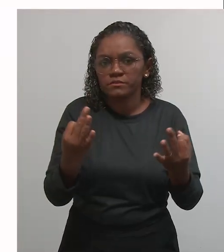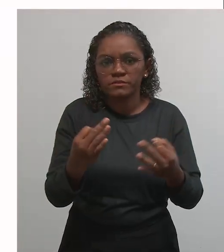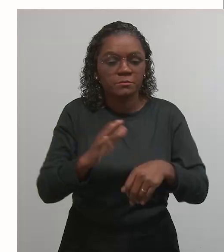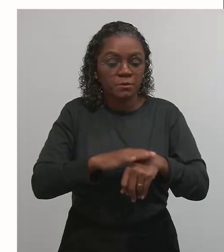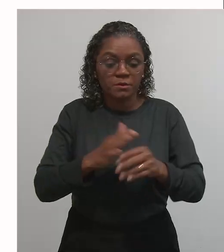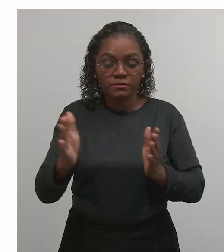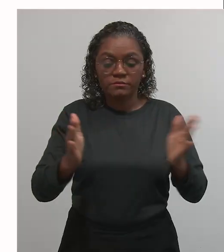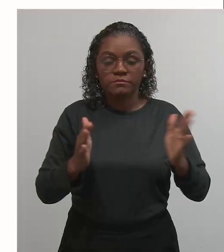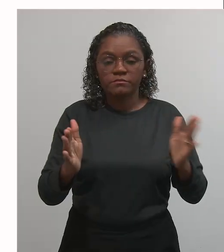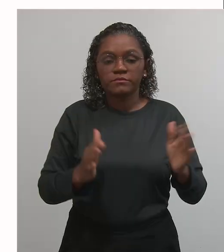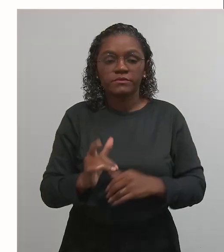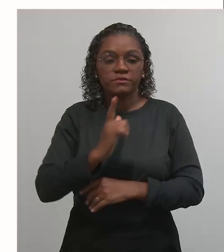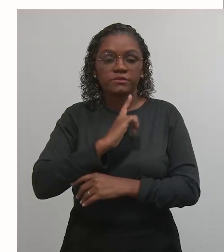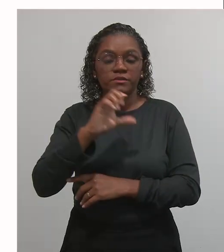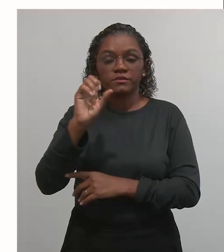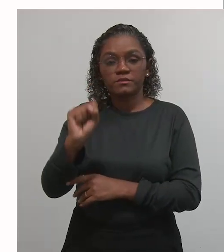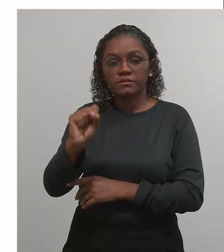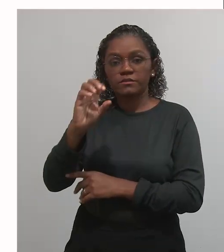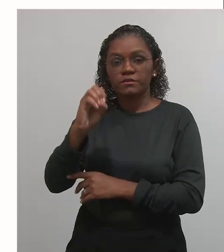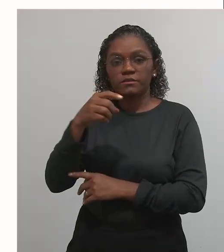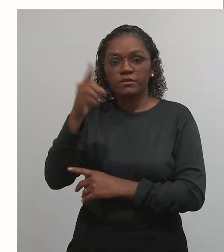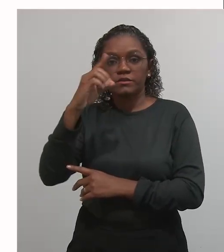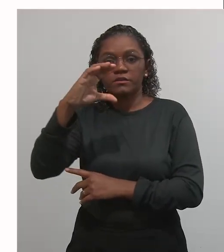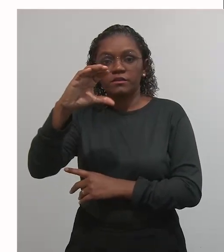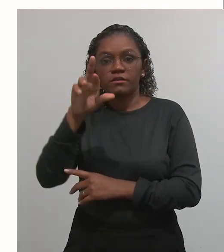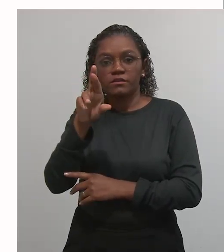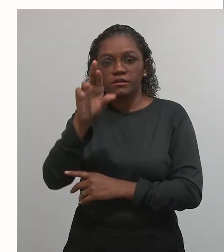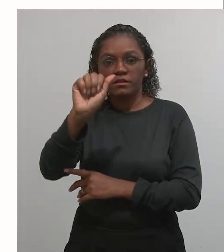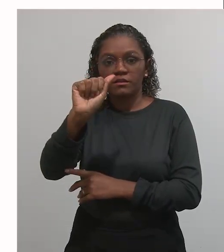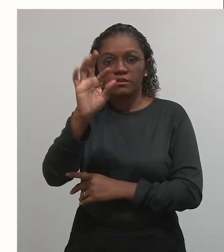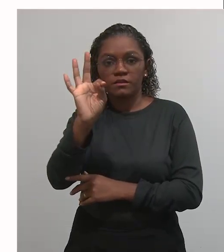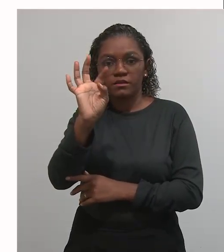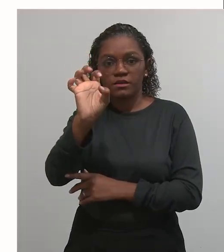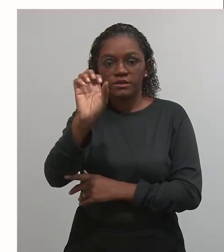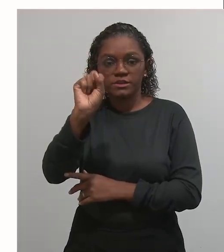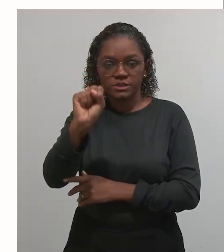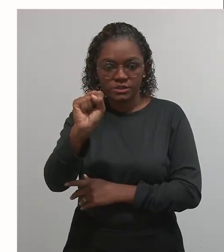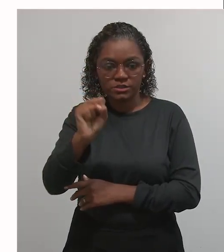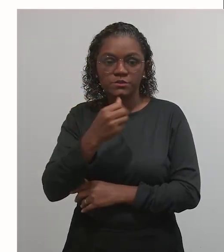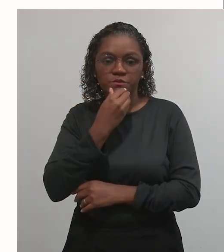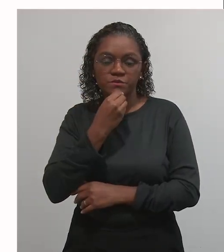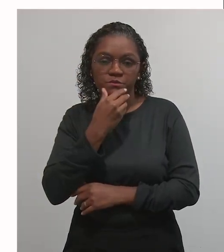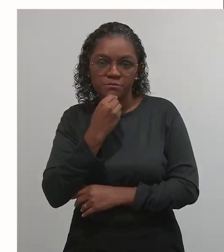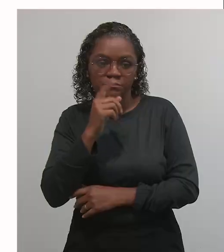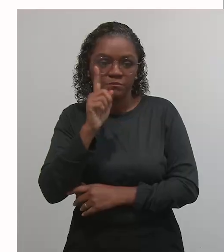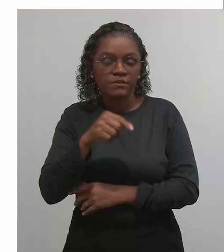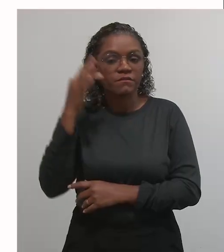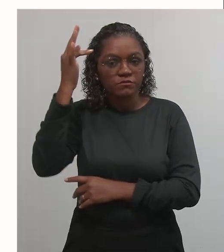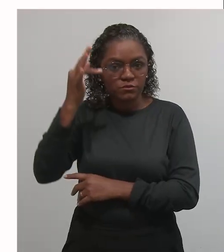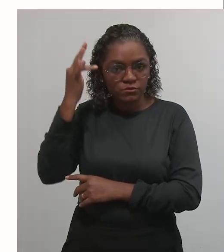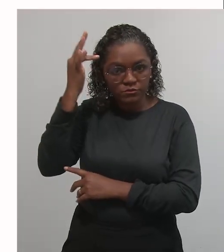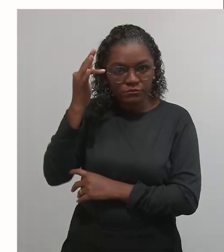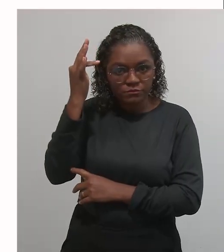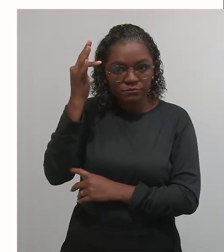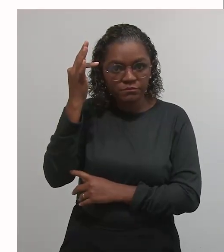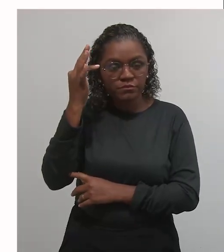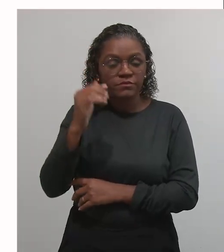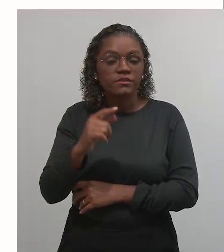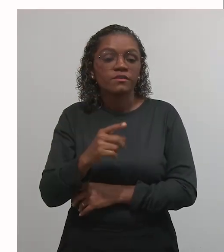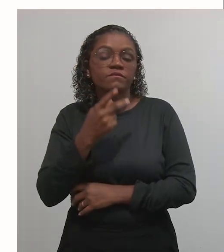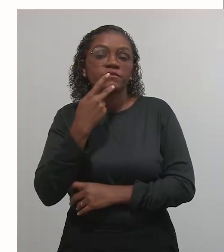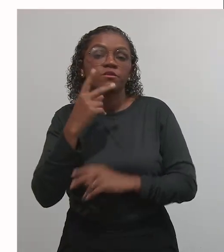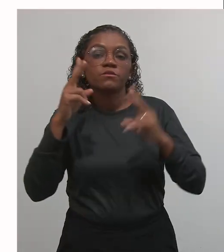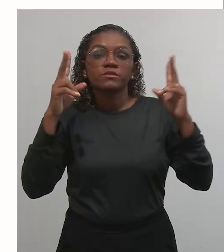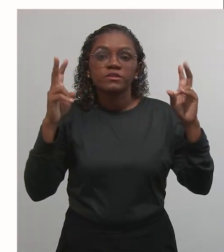momento. Nós temos o Sócrates, que vem nessa valorização do conhecer a si mesmo, e